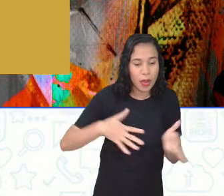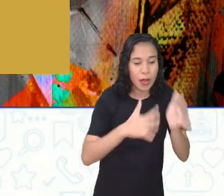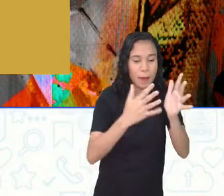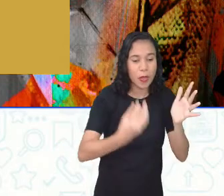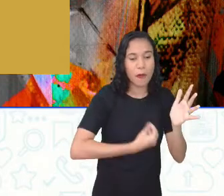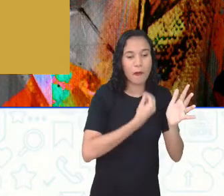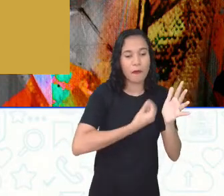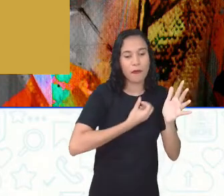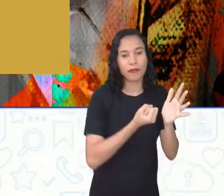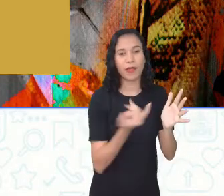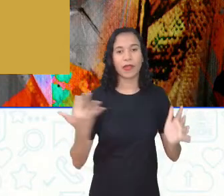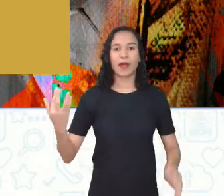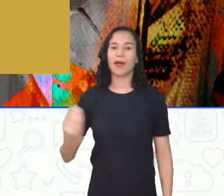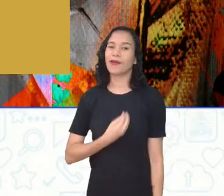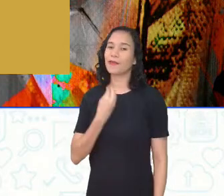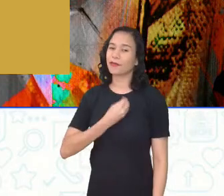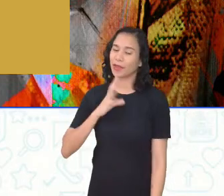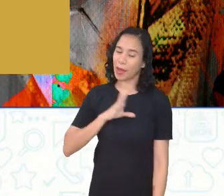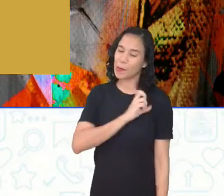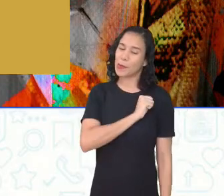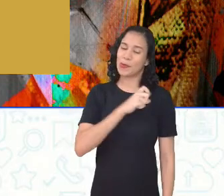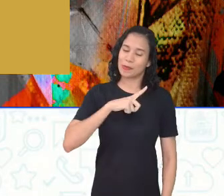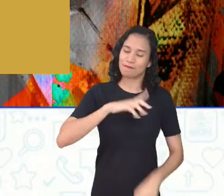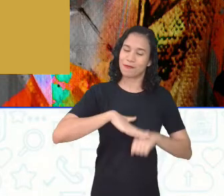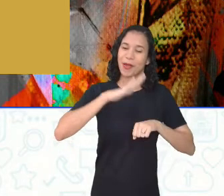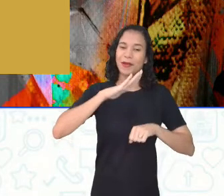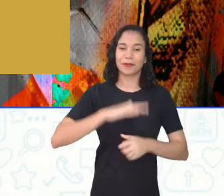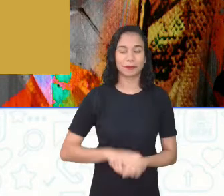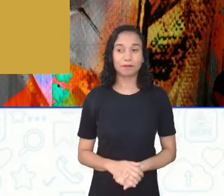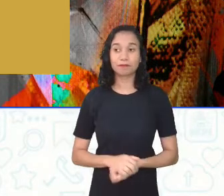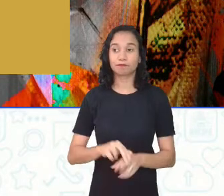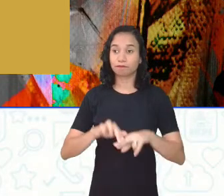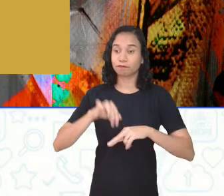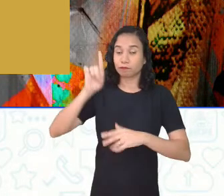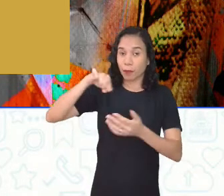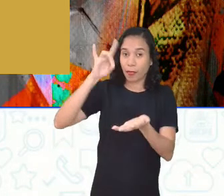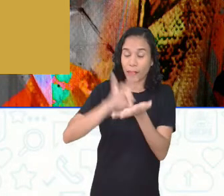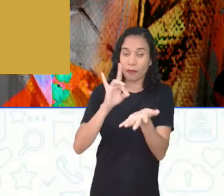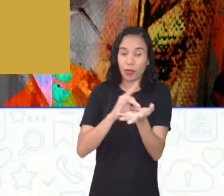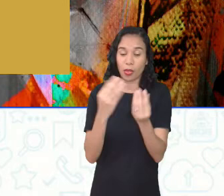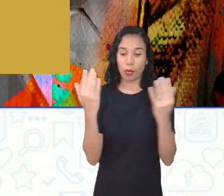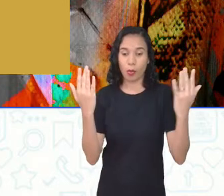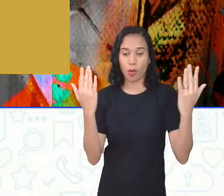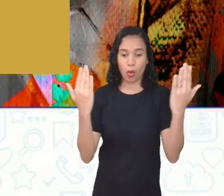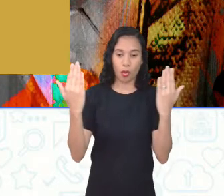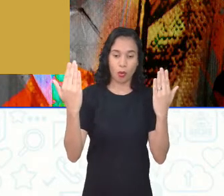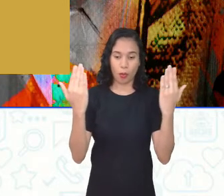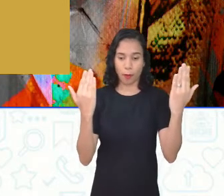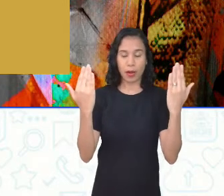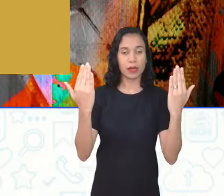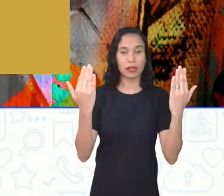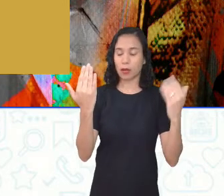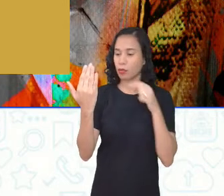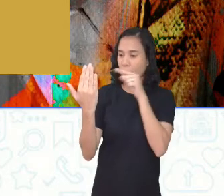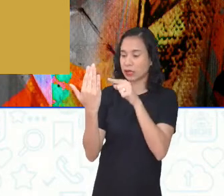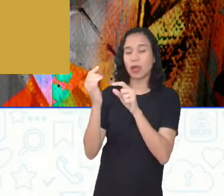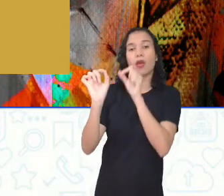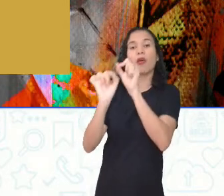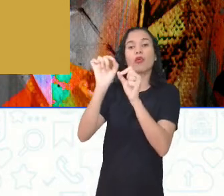mais vida. Nossa vida, mais amores. Então, ele faz aí um aparato do que encontrou no